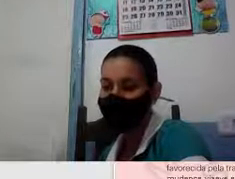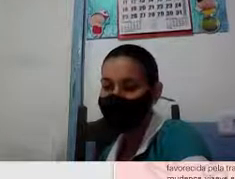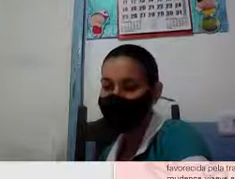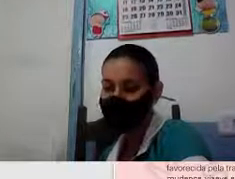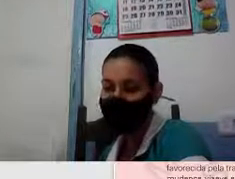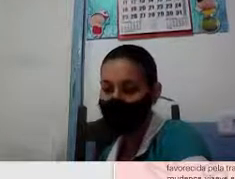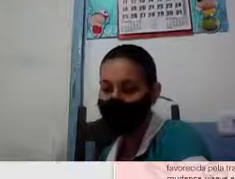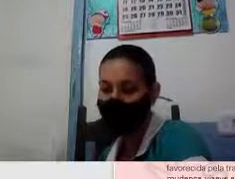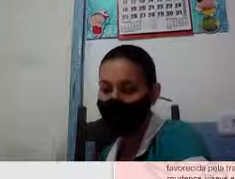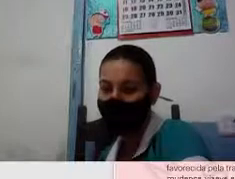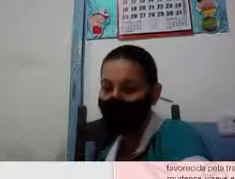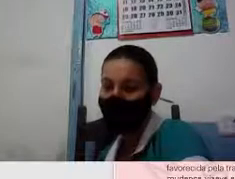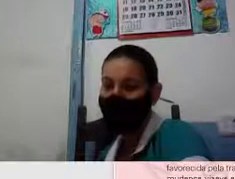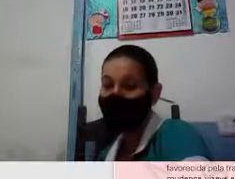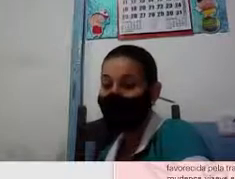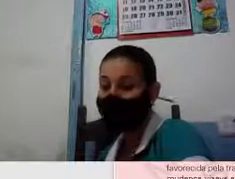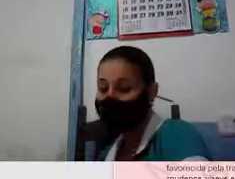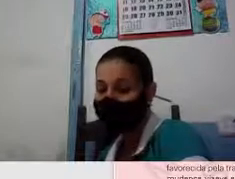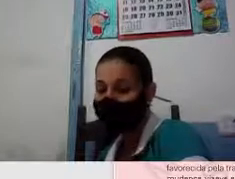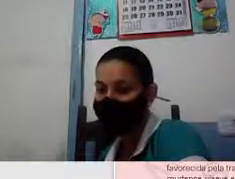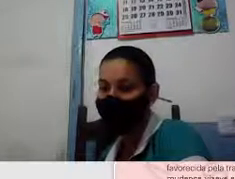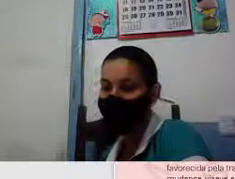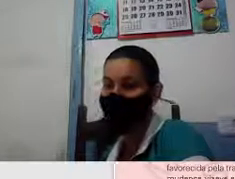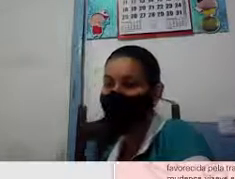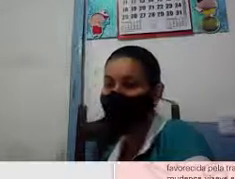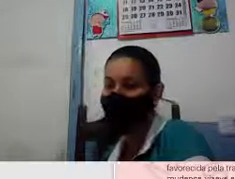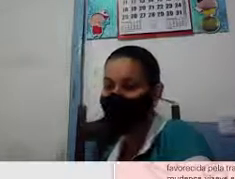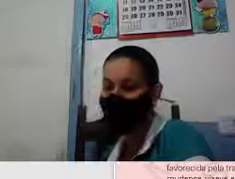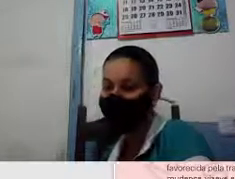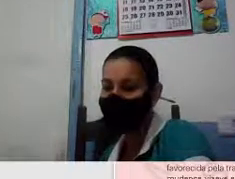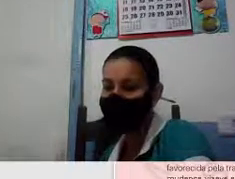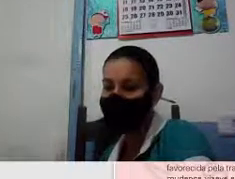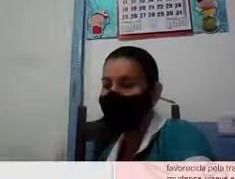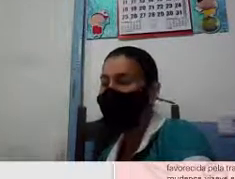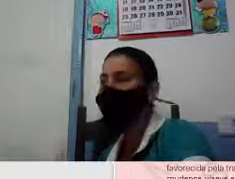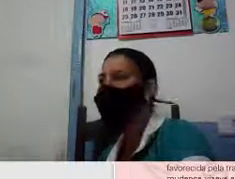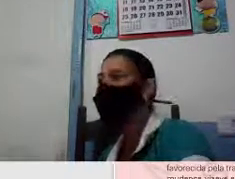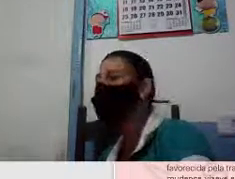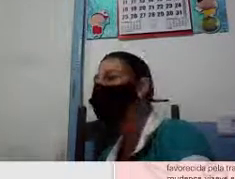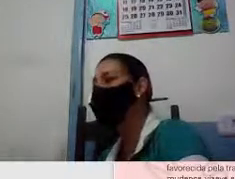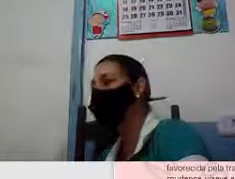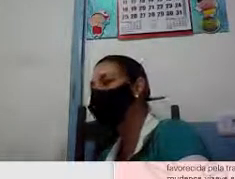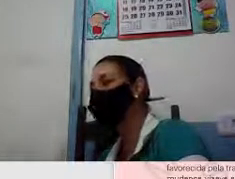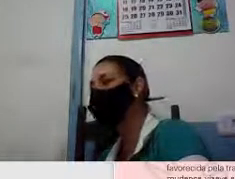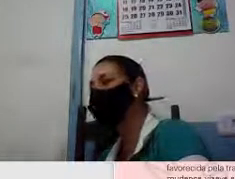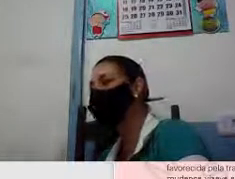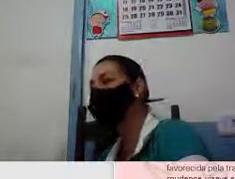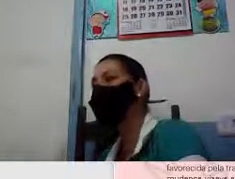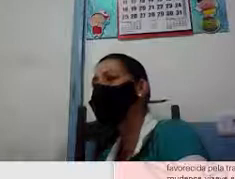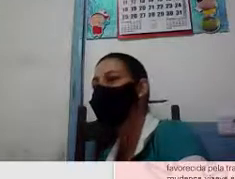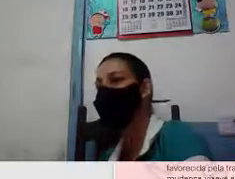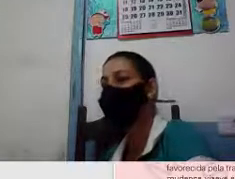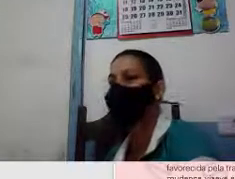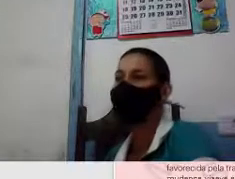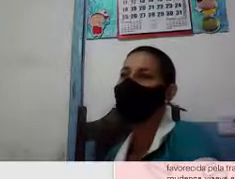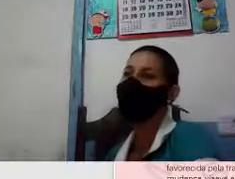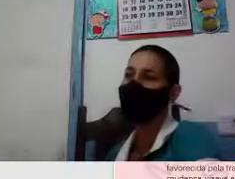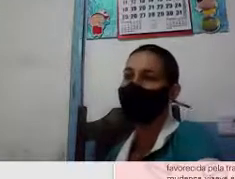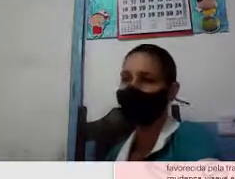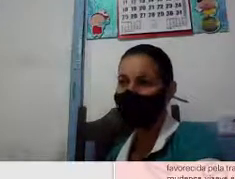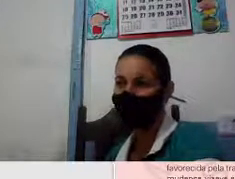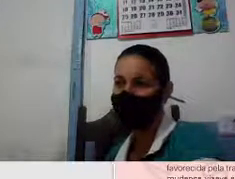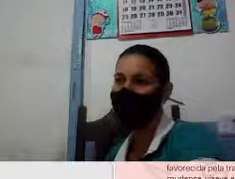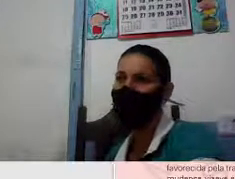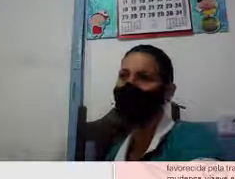principalmente das mulheres da época, natureza, a delicadeza, bucolismo, que é o saudosismo daquilo